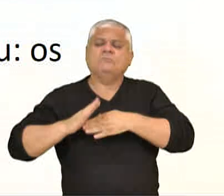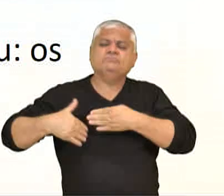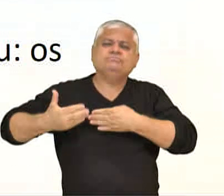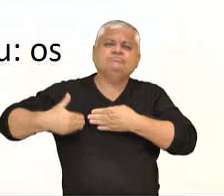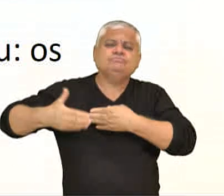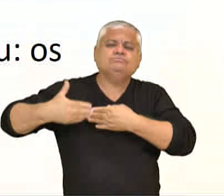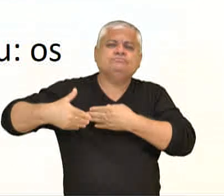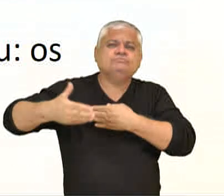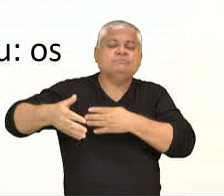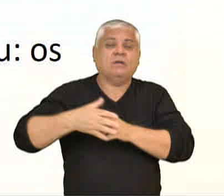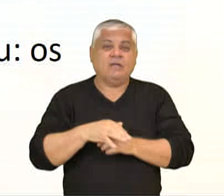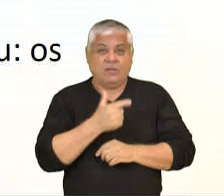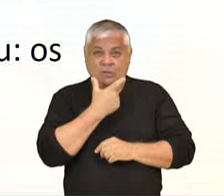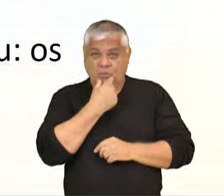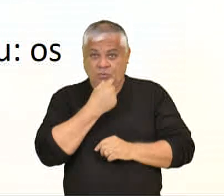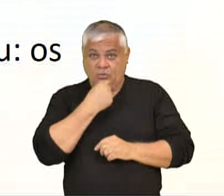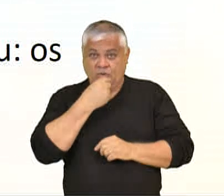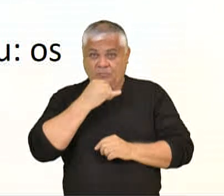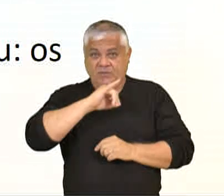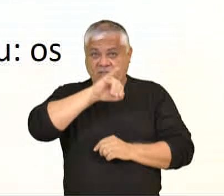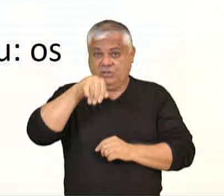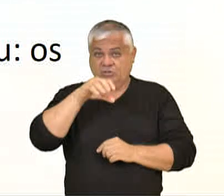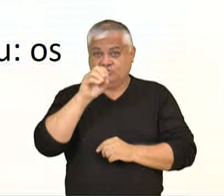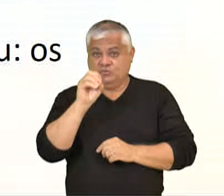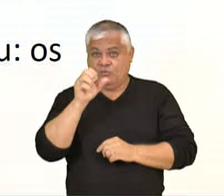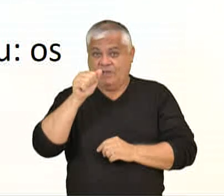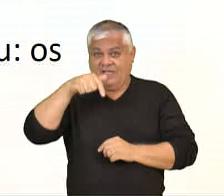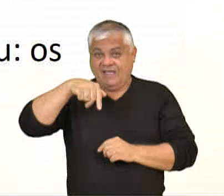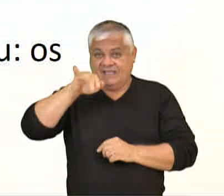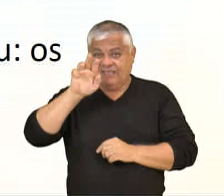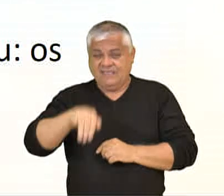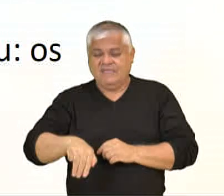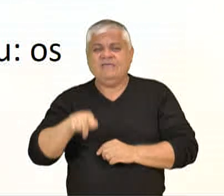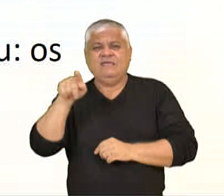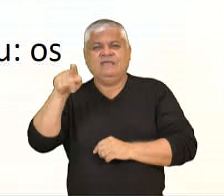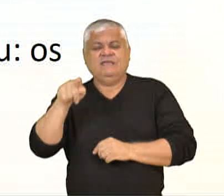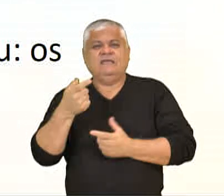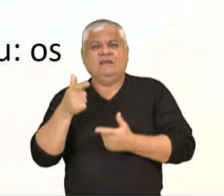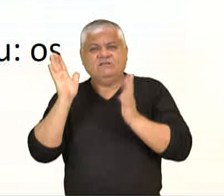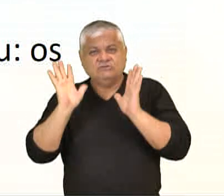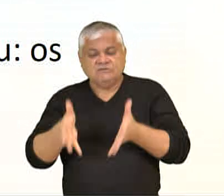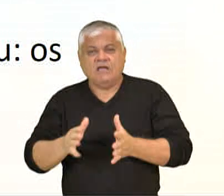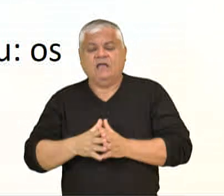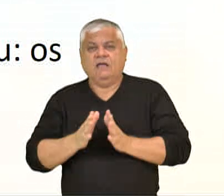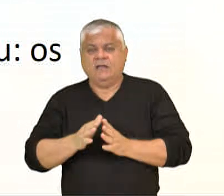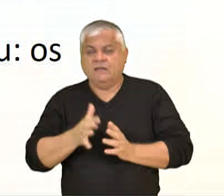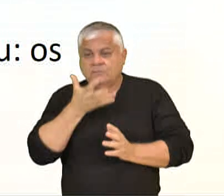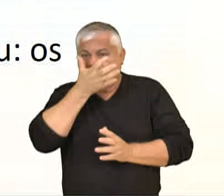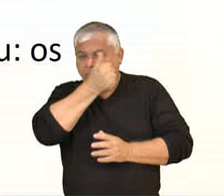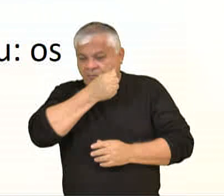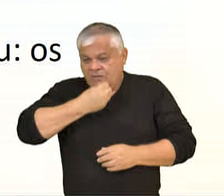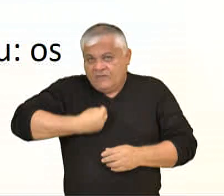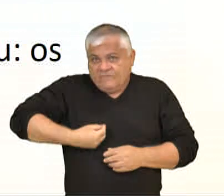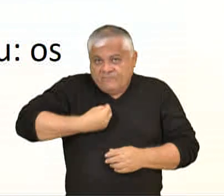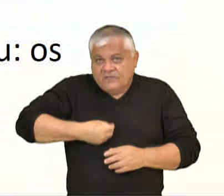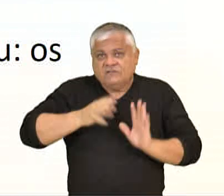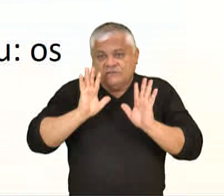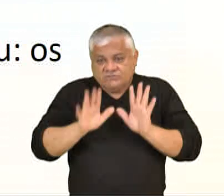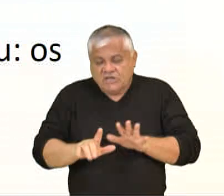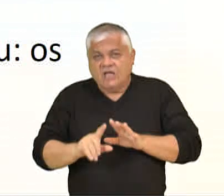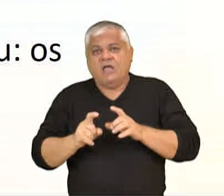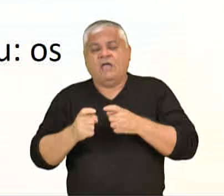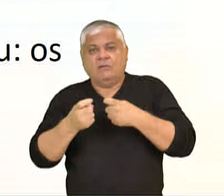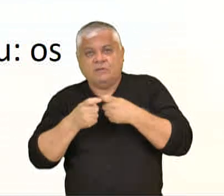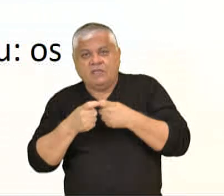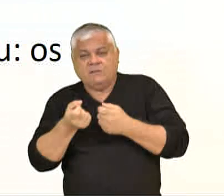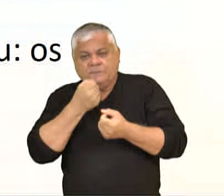logo Jó Joaquim em seu franciscanato dolorido, mas já medicado. Vai, pois, com a